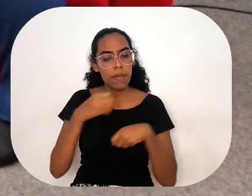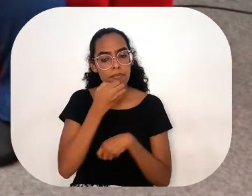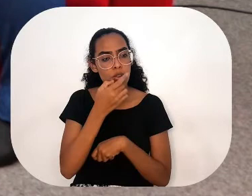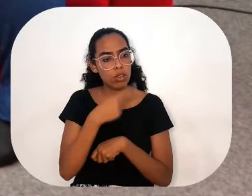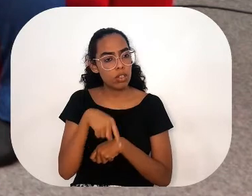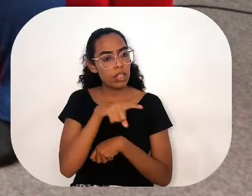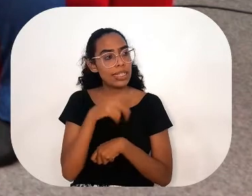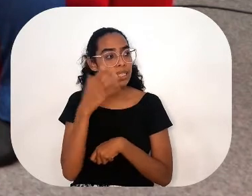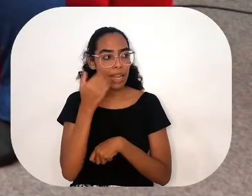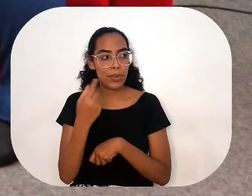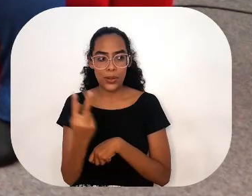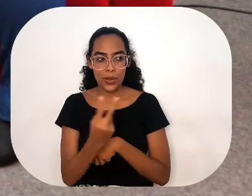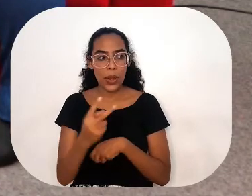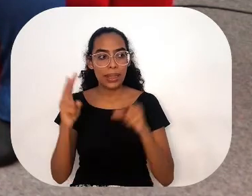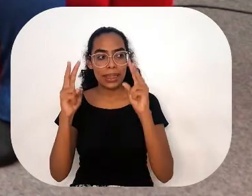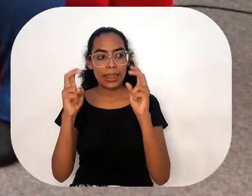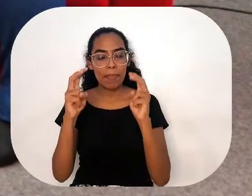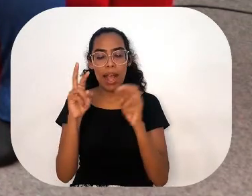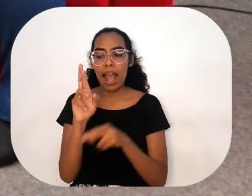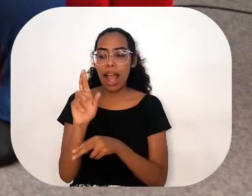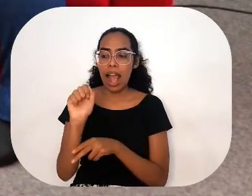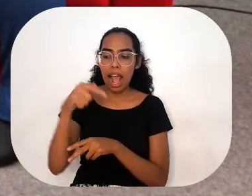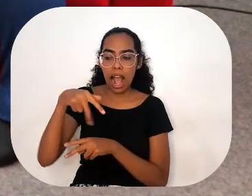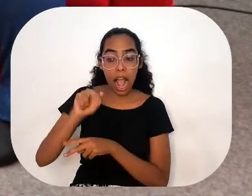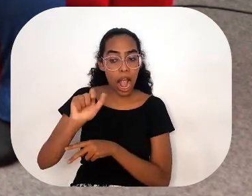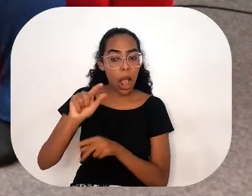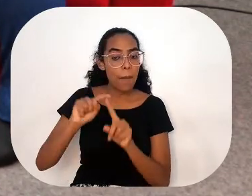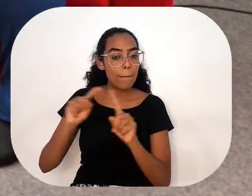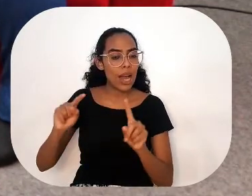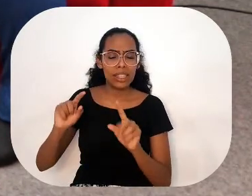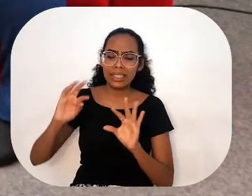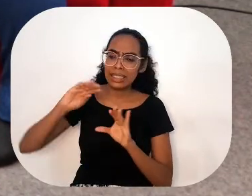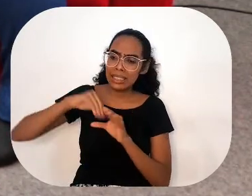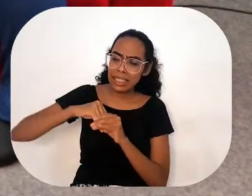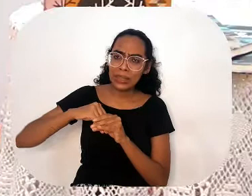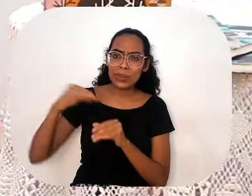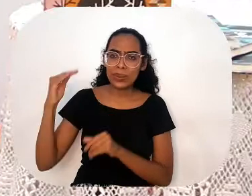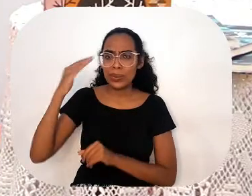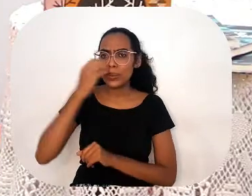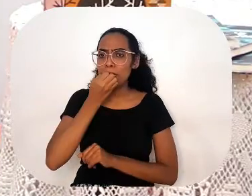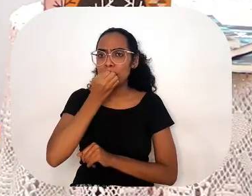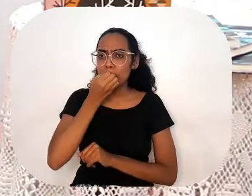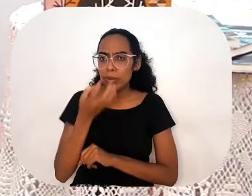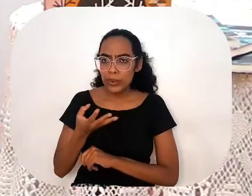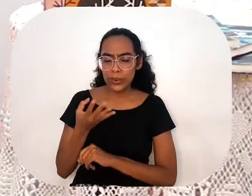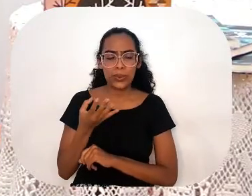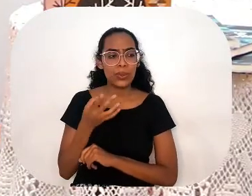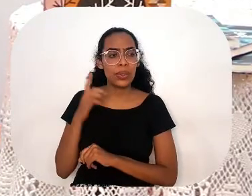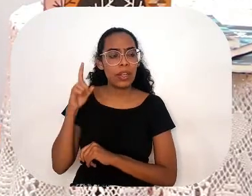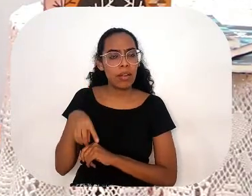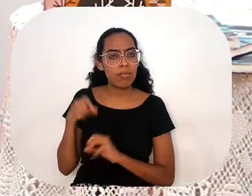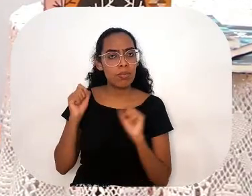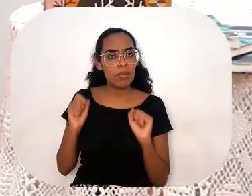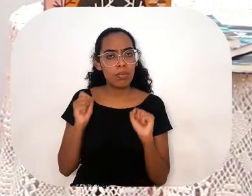Queiroz é o tema da nossa conversa mas lógico que qualquer escritor na sua riqueza na riqueza da literatura